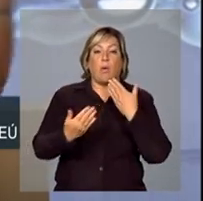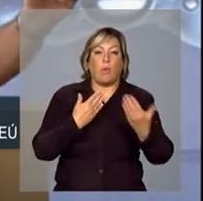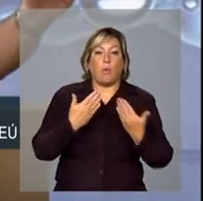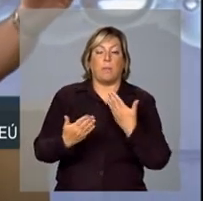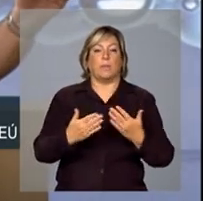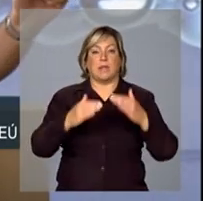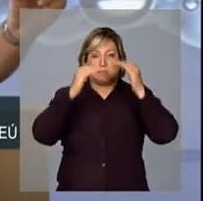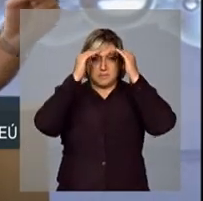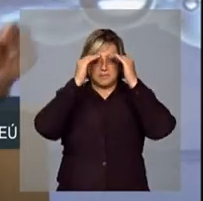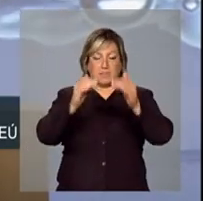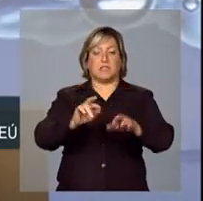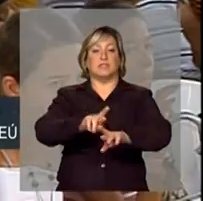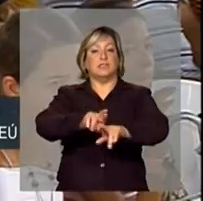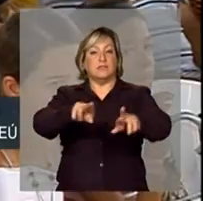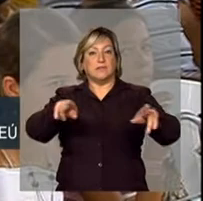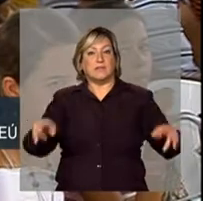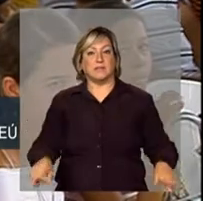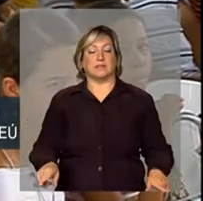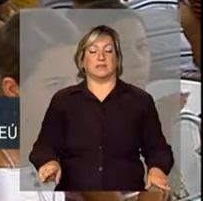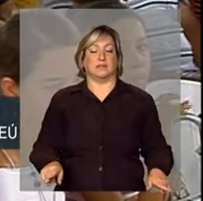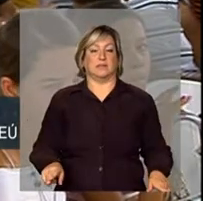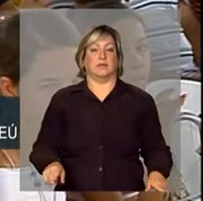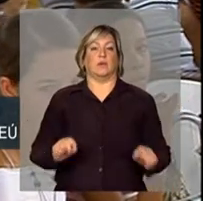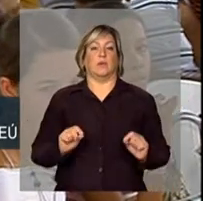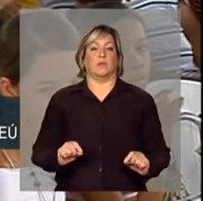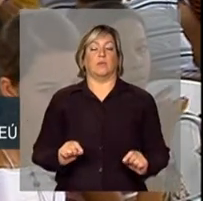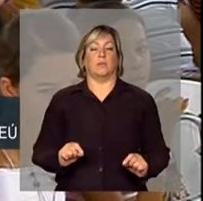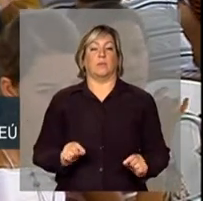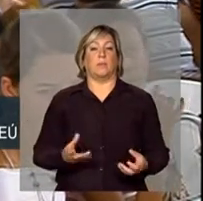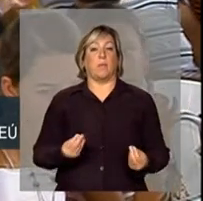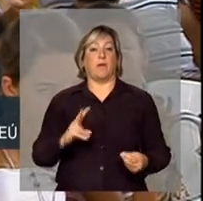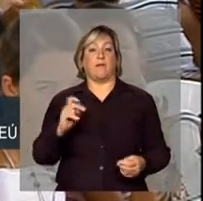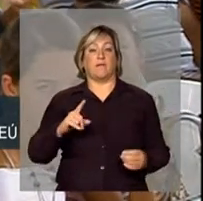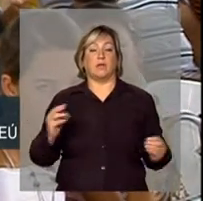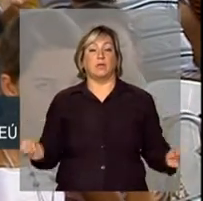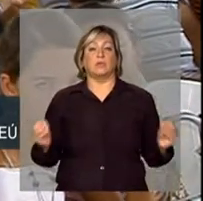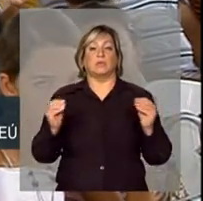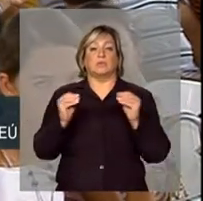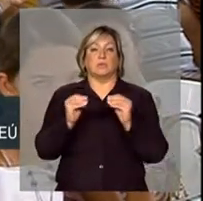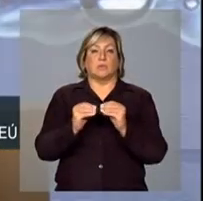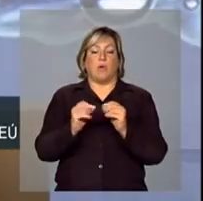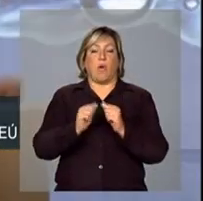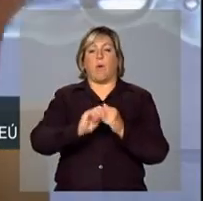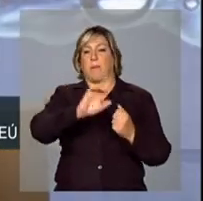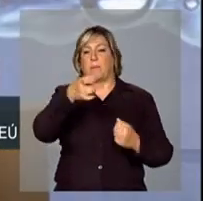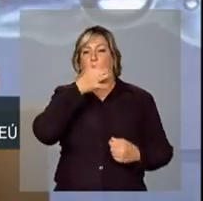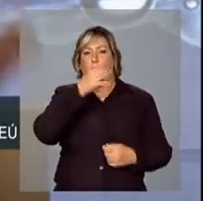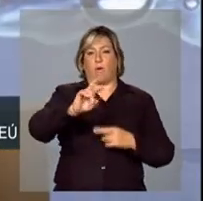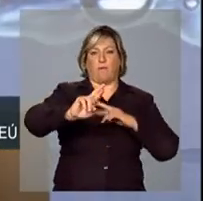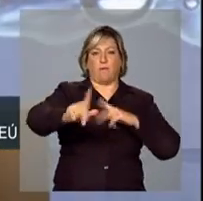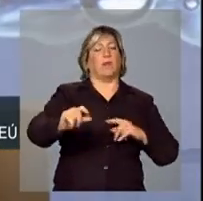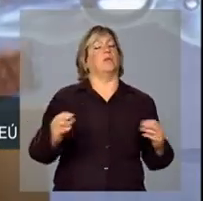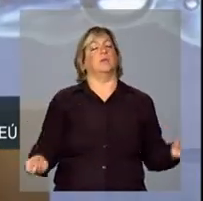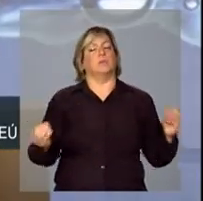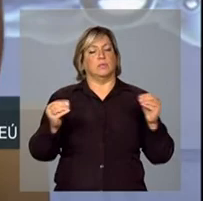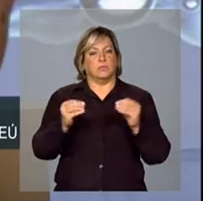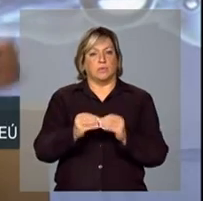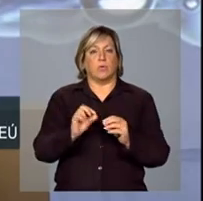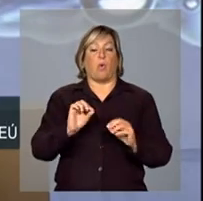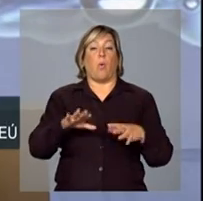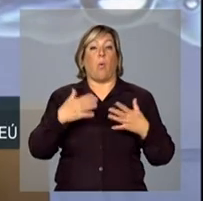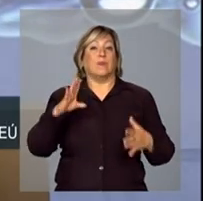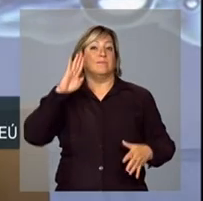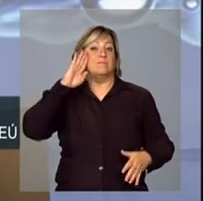as diferenças, de poder muitas vezes somar com os contrários quando está em jogo a vida